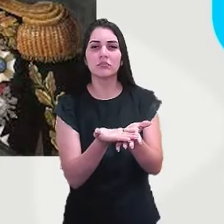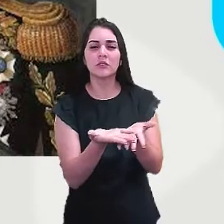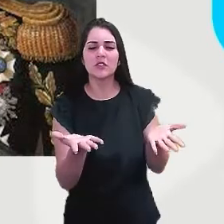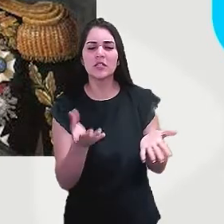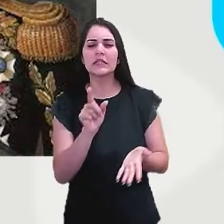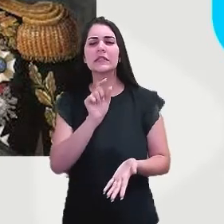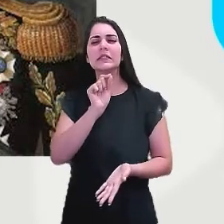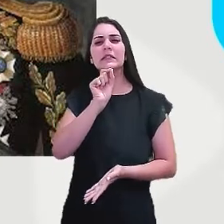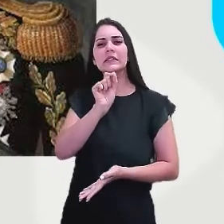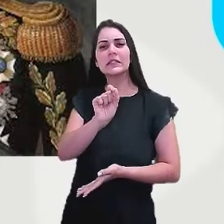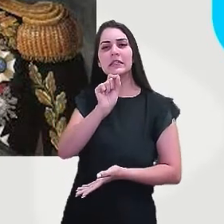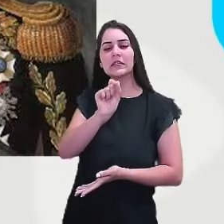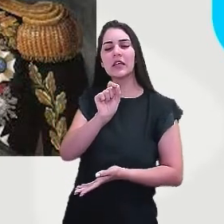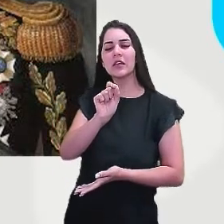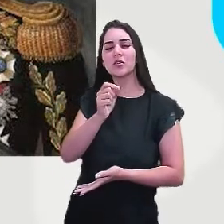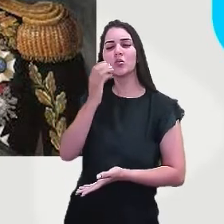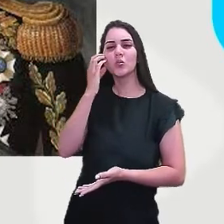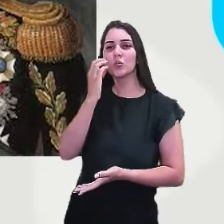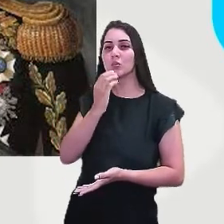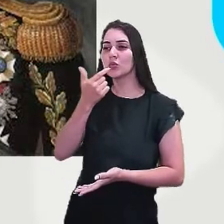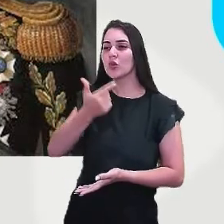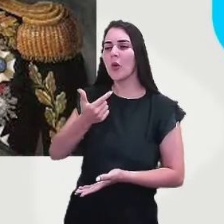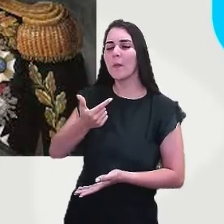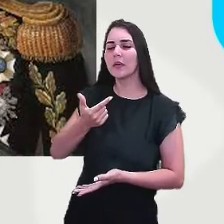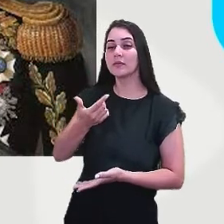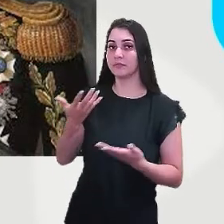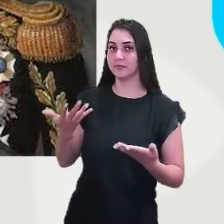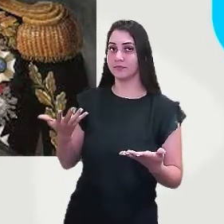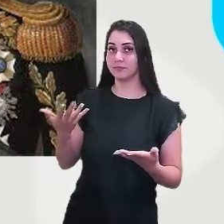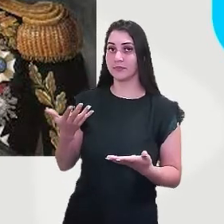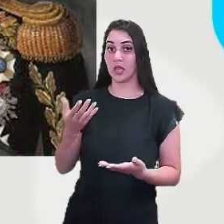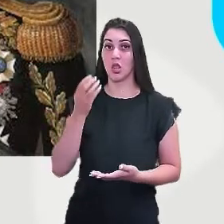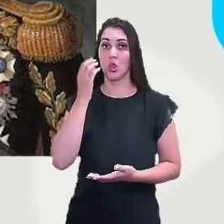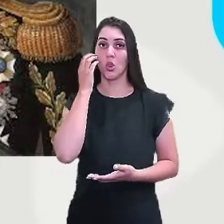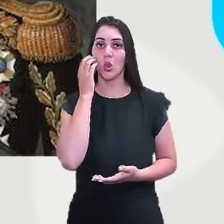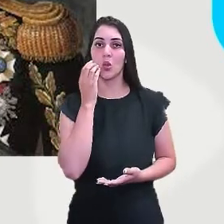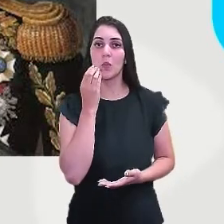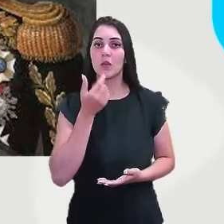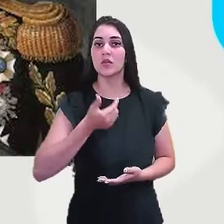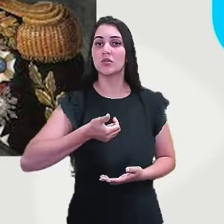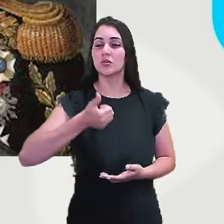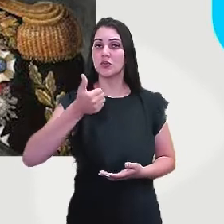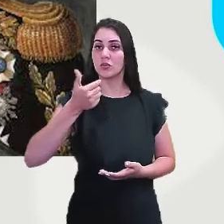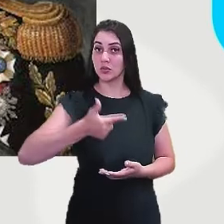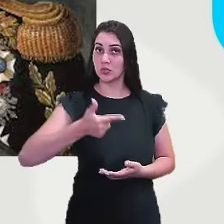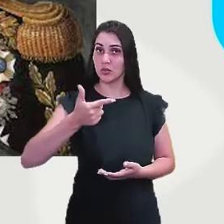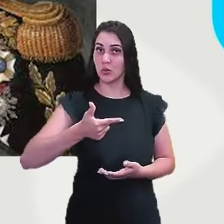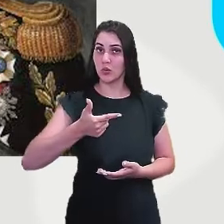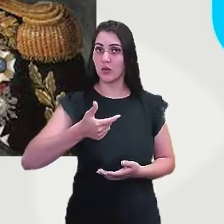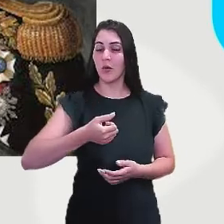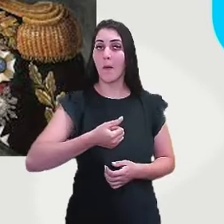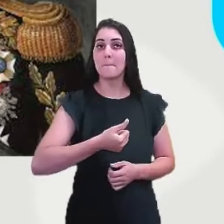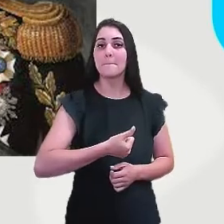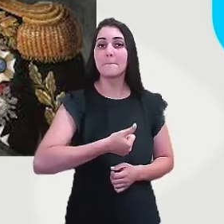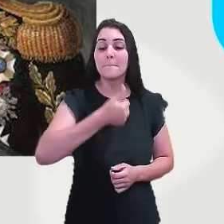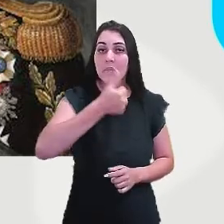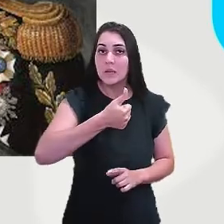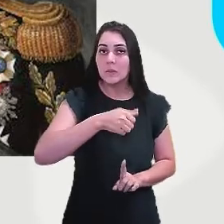quem foi Dom Pedro II? Dom Pedro II, ele foi o primeiro e único